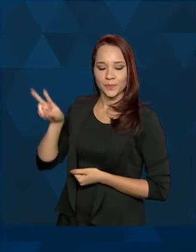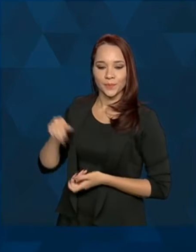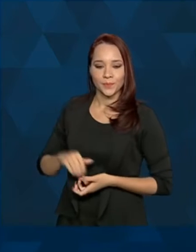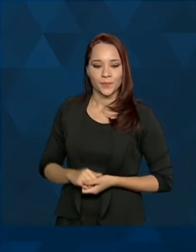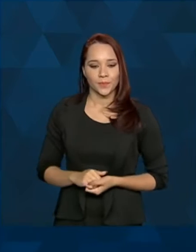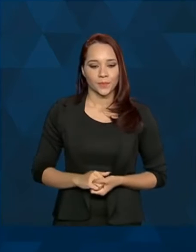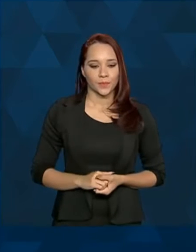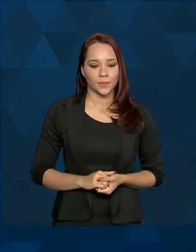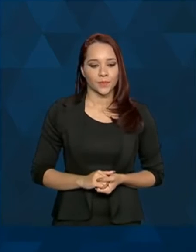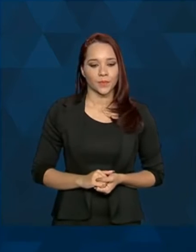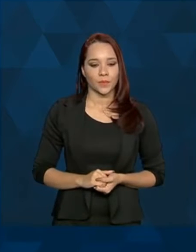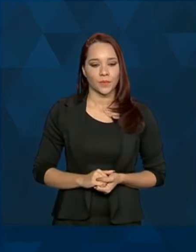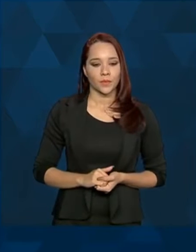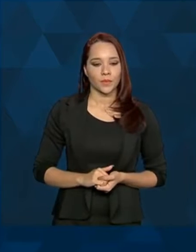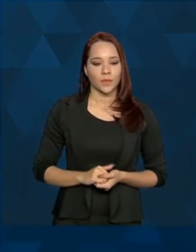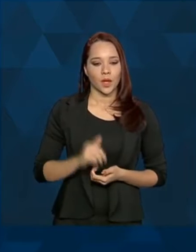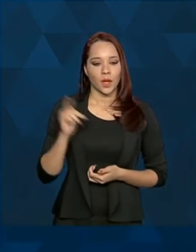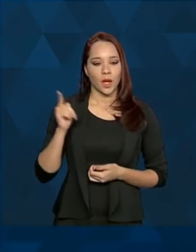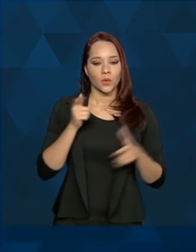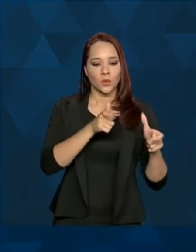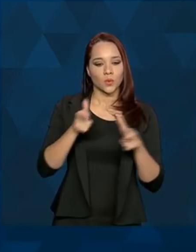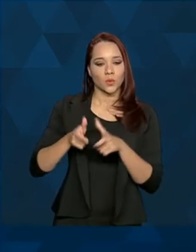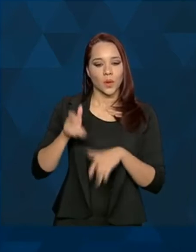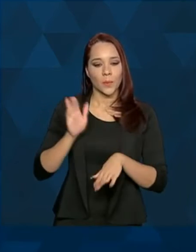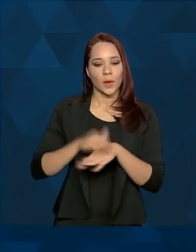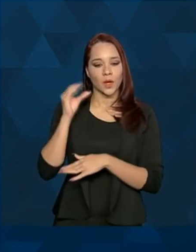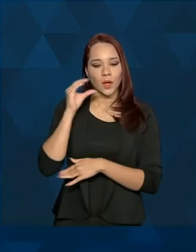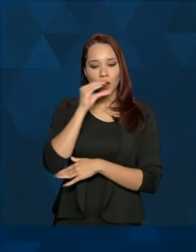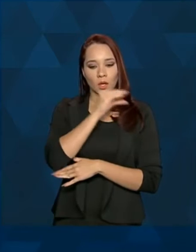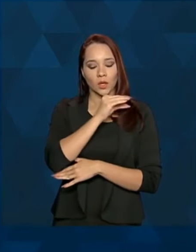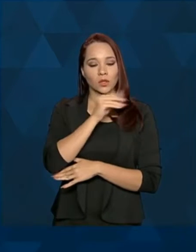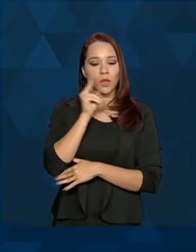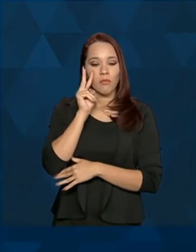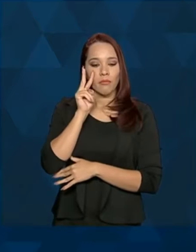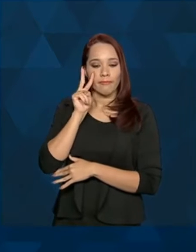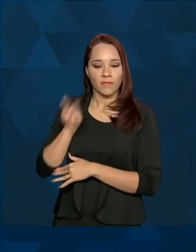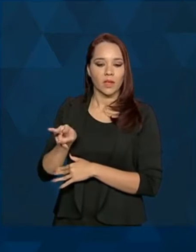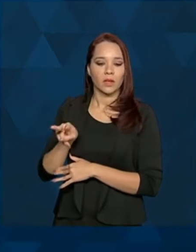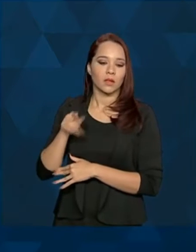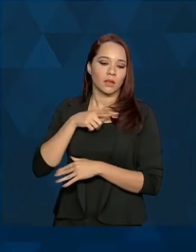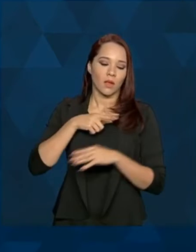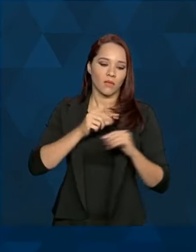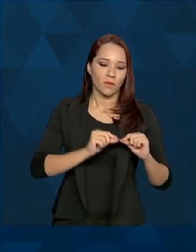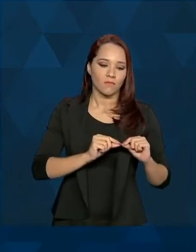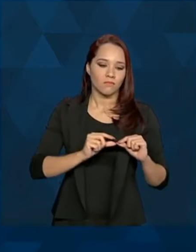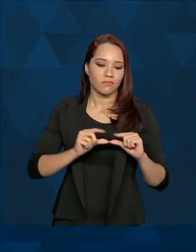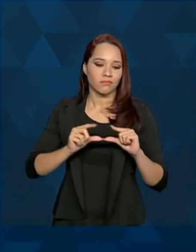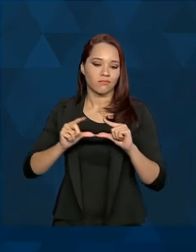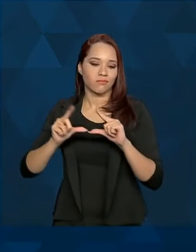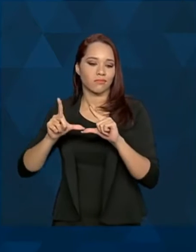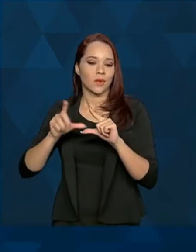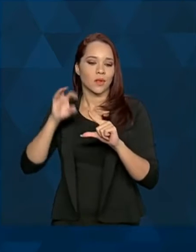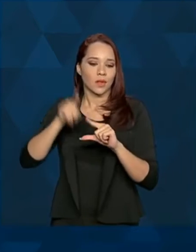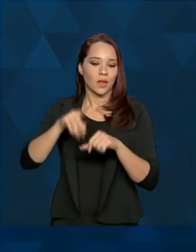relação aos hotspots, você verifica exatamente que há um aumento do número de casos para